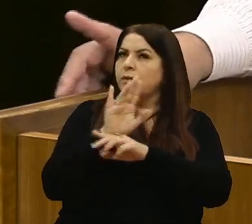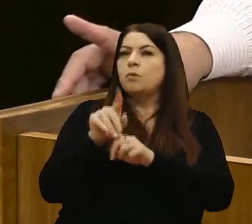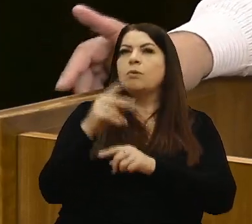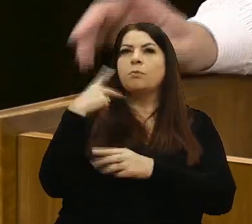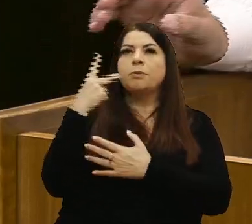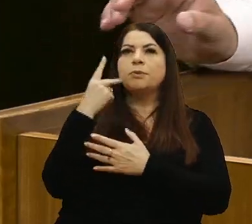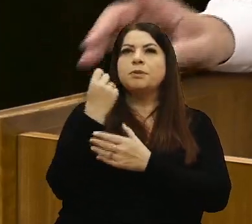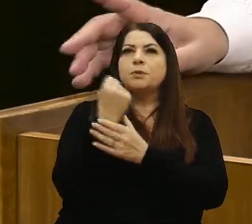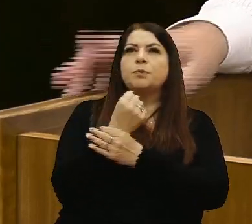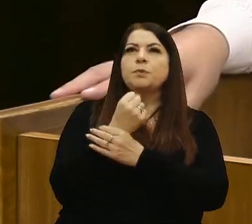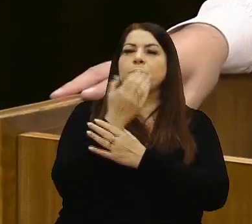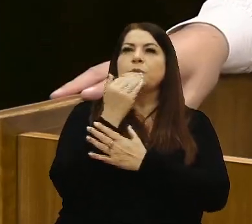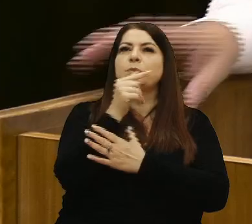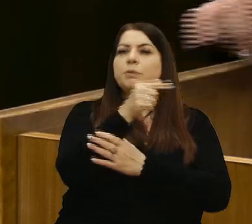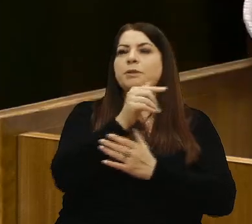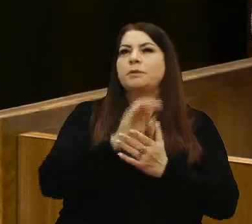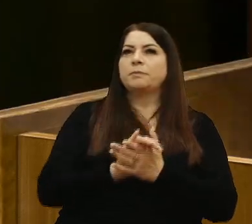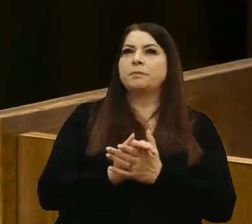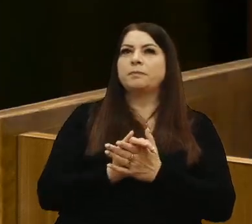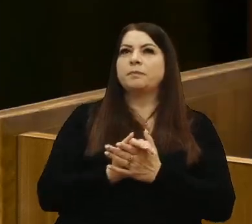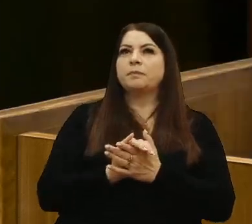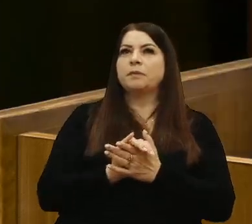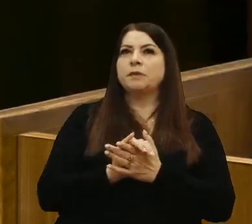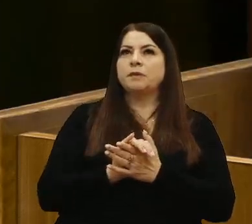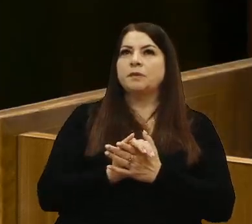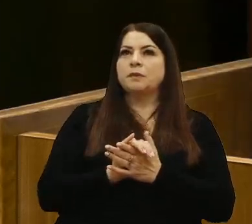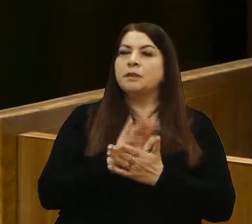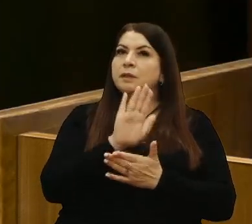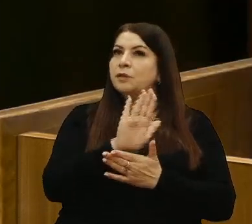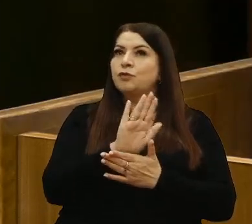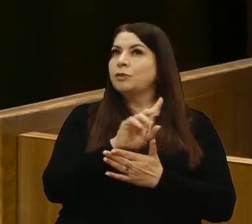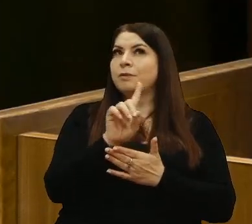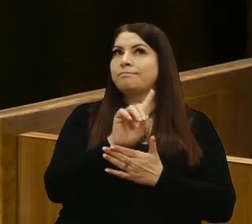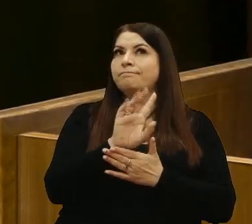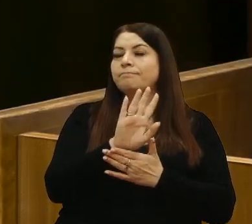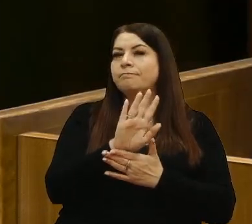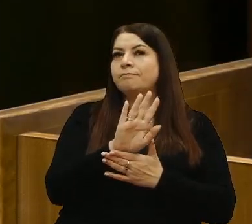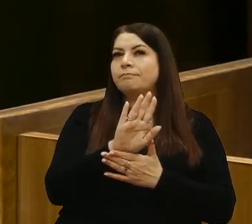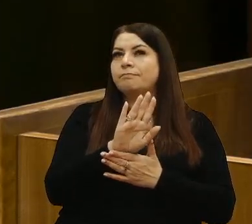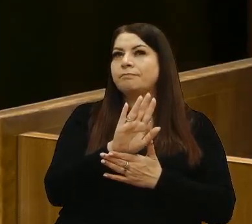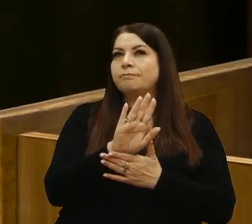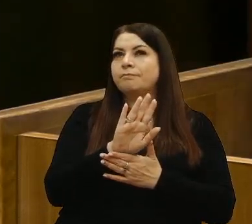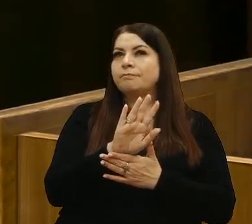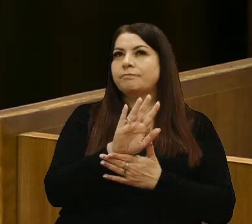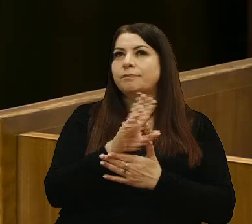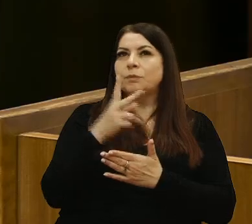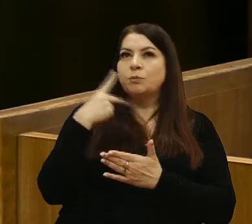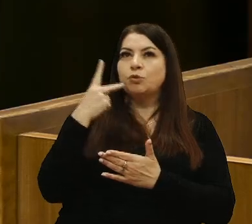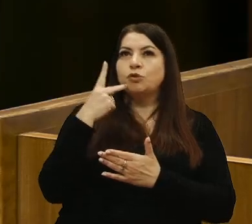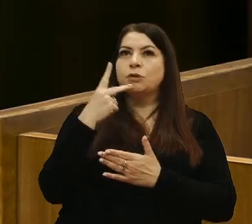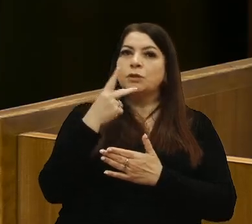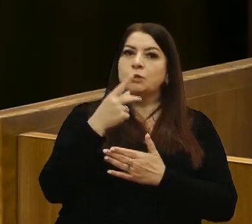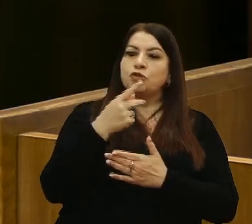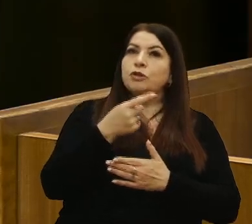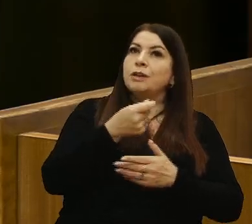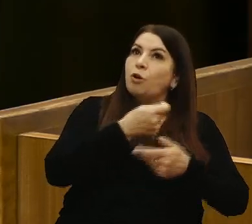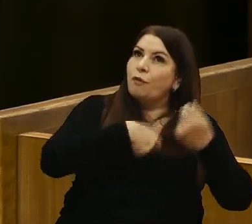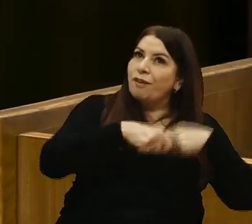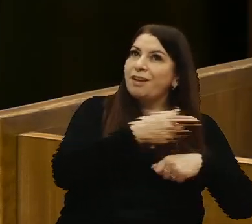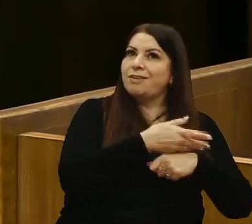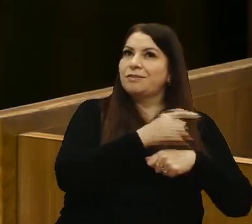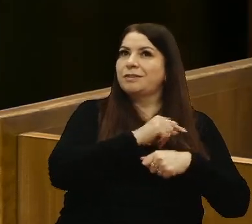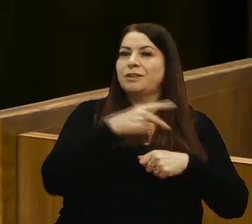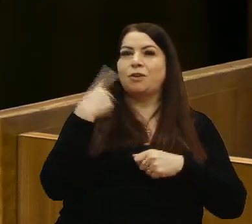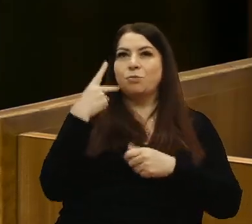política de segurança alimentar, ela deixou de ser uma política de governo e passou a ser uma